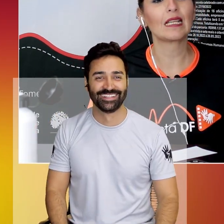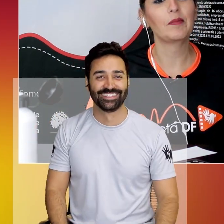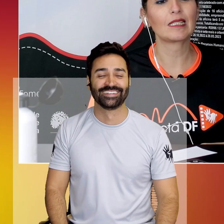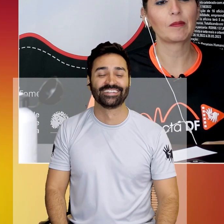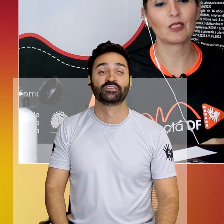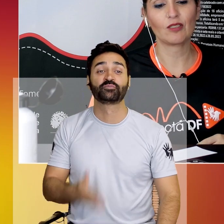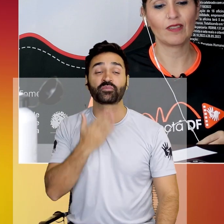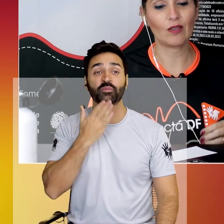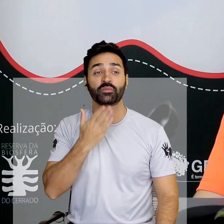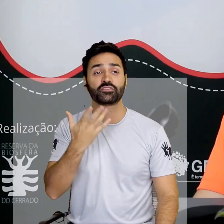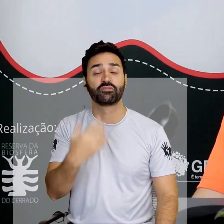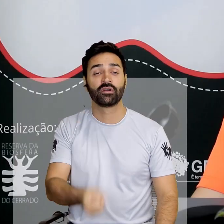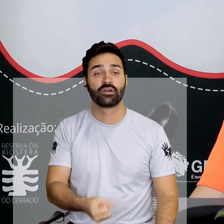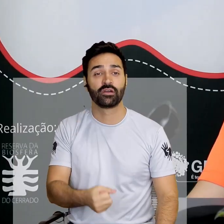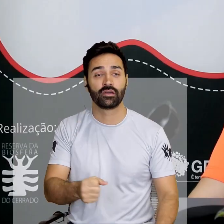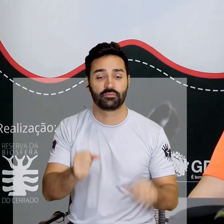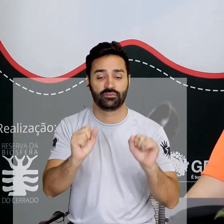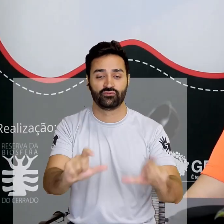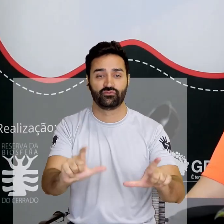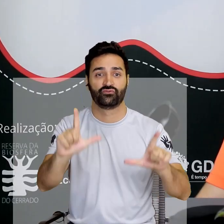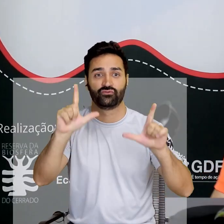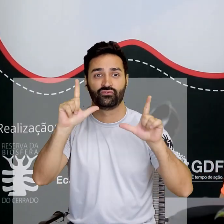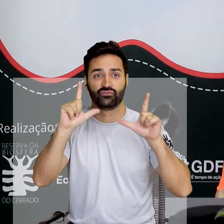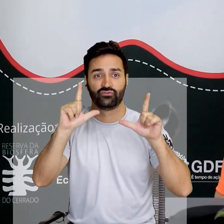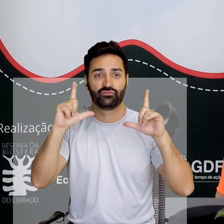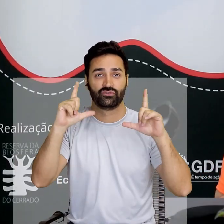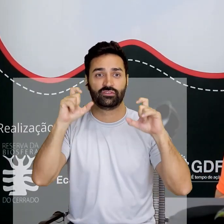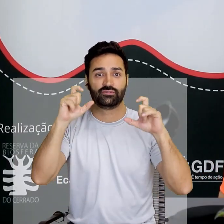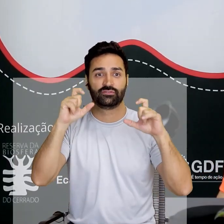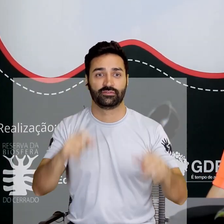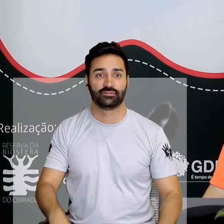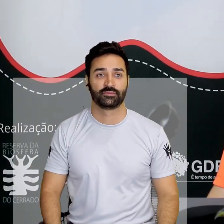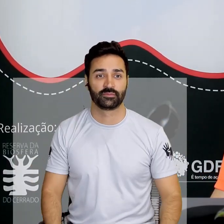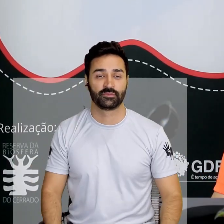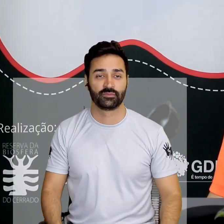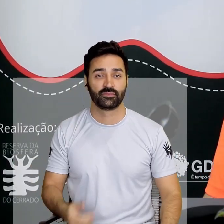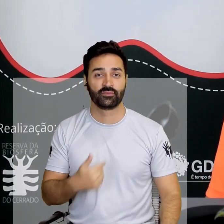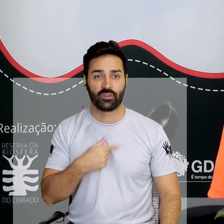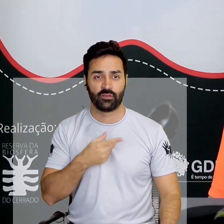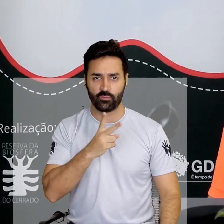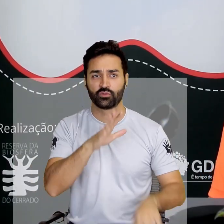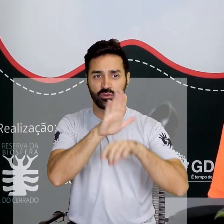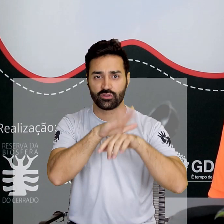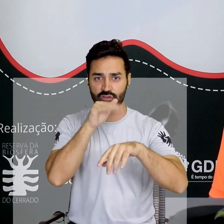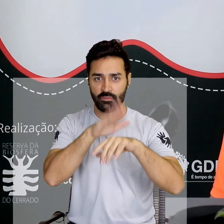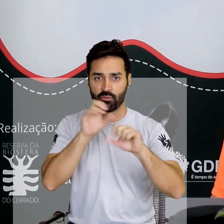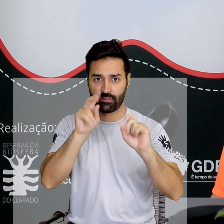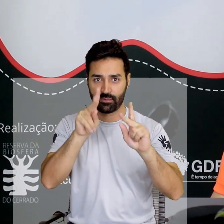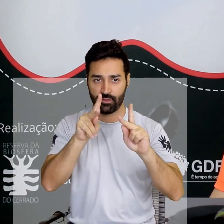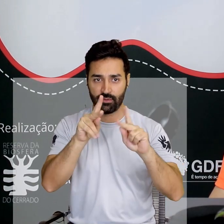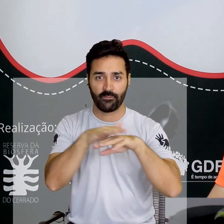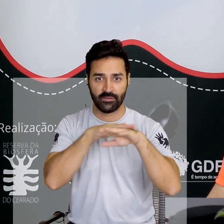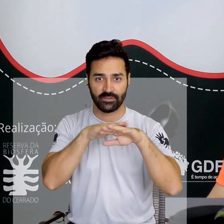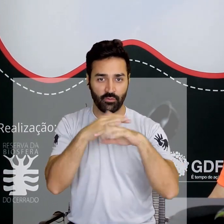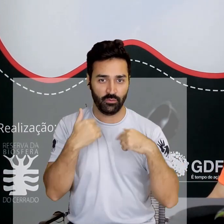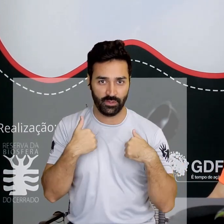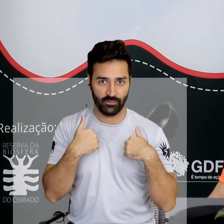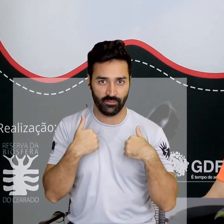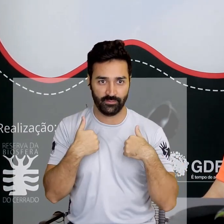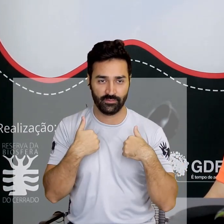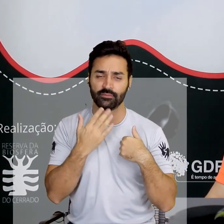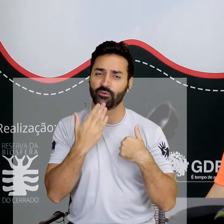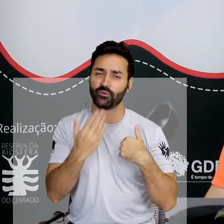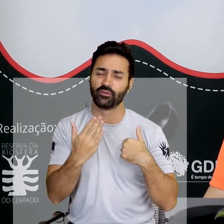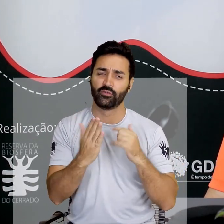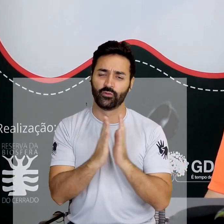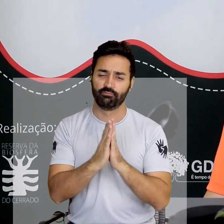as câmeras para a gente fazer o registro. E eu vou continuar chamando as pessoas para falar aqui comigo. Todo mundo abrindo as